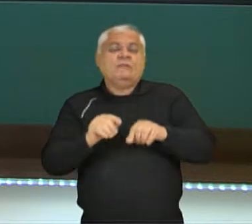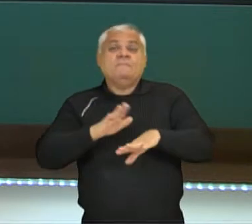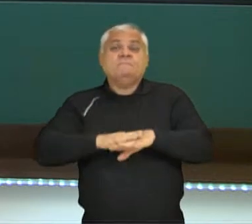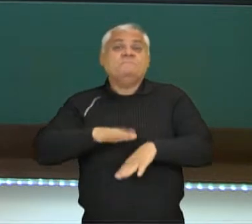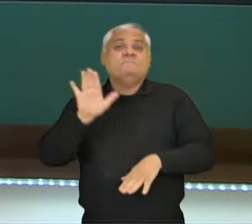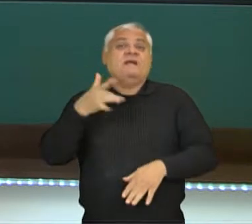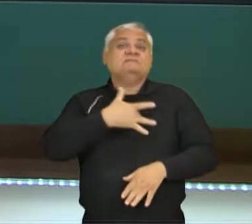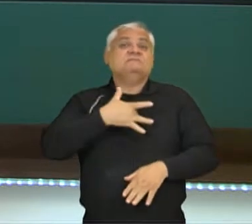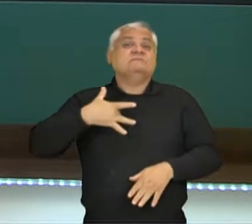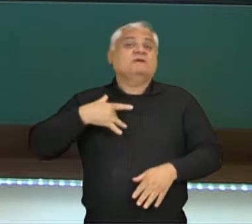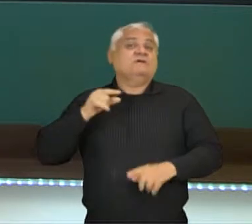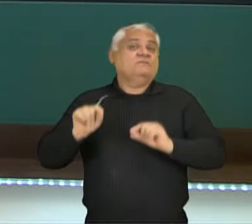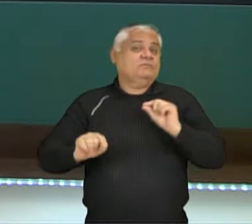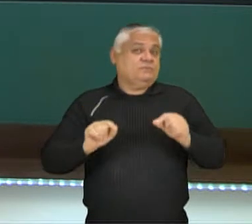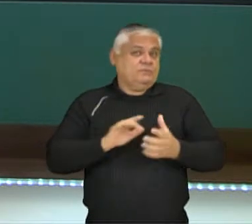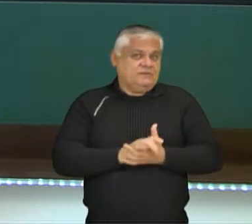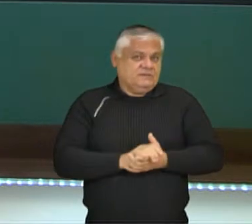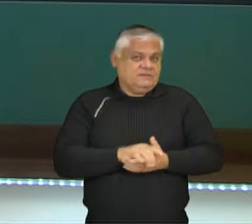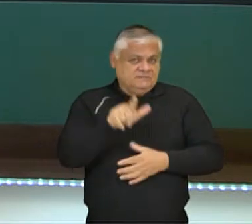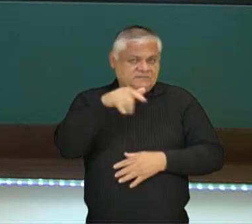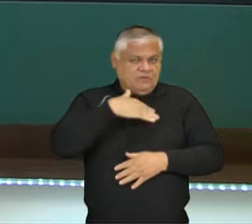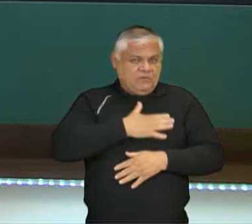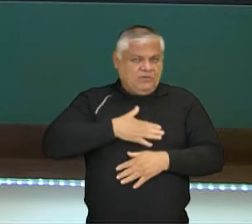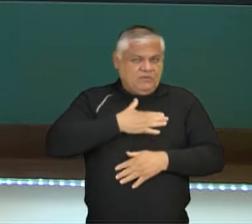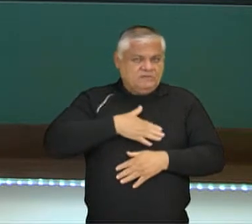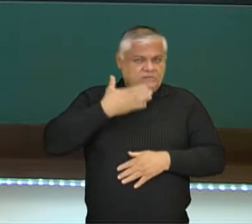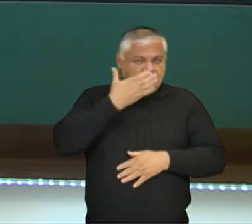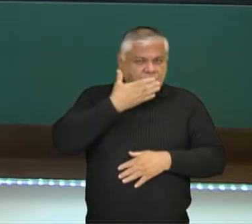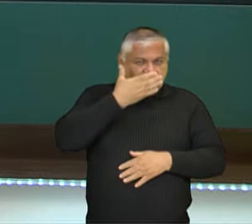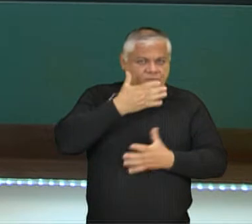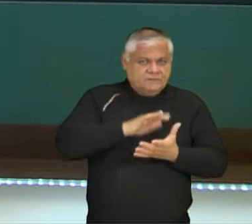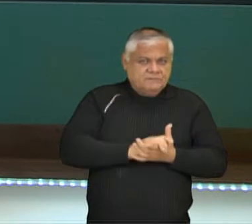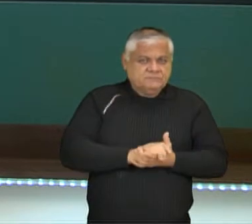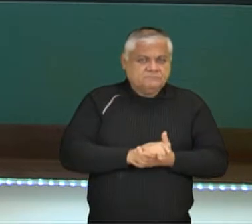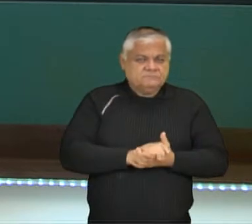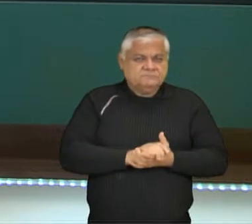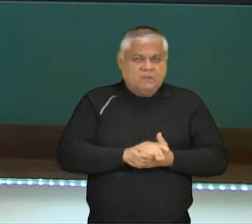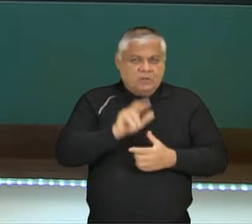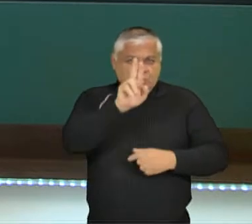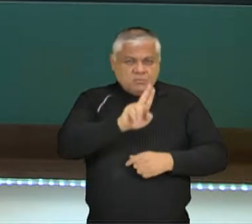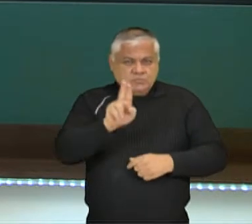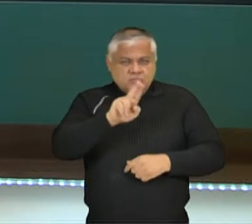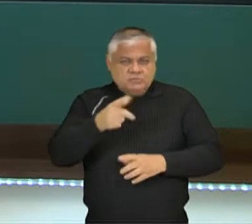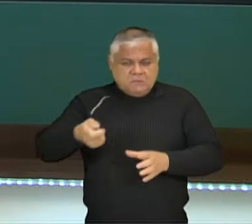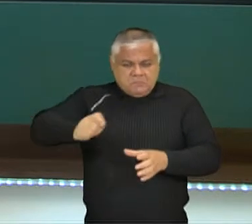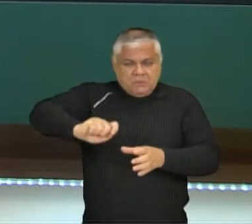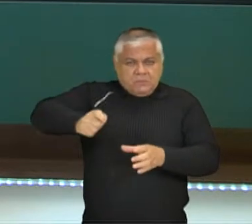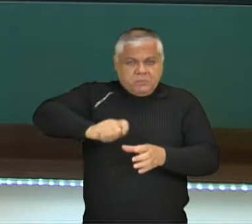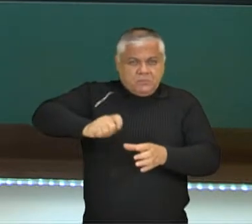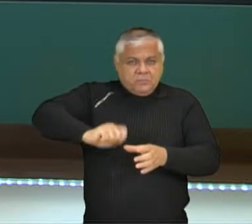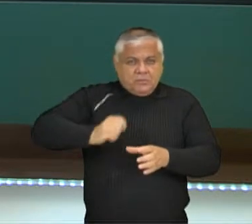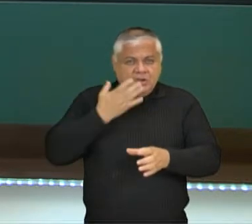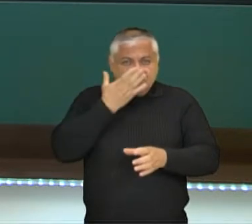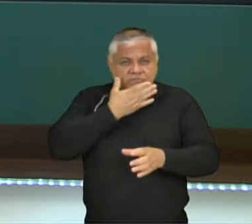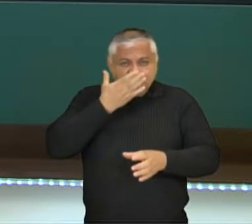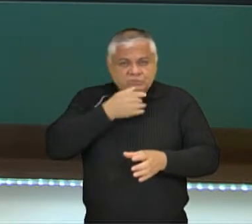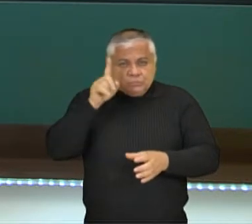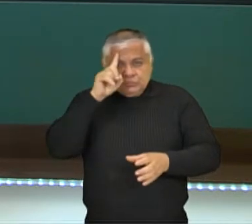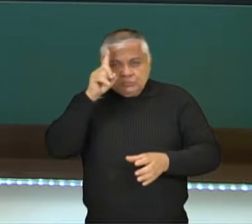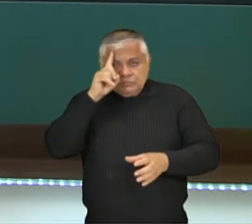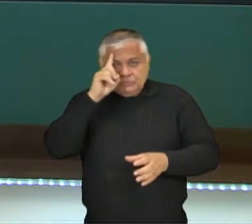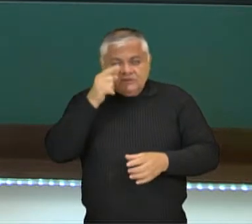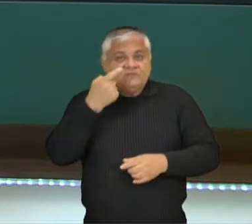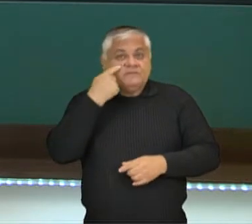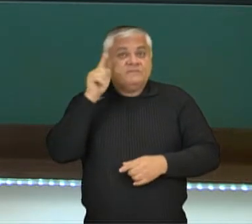mais saudáveis? Você gosta de açúcar? Você usa muito açúcar no teu dia a dia? Vamos